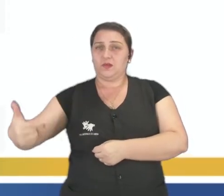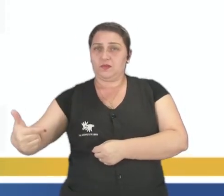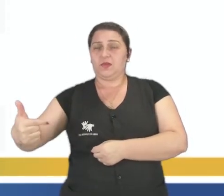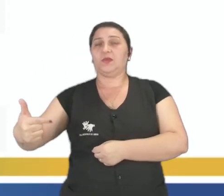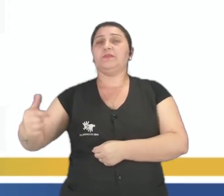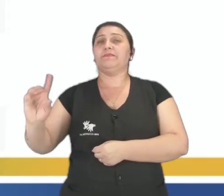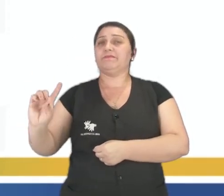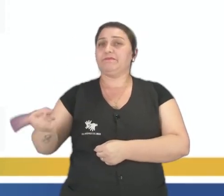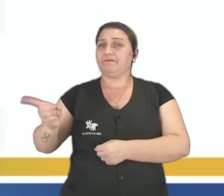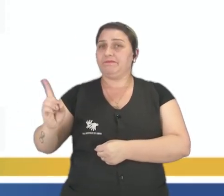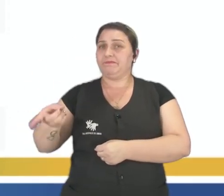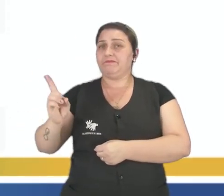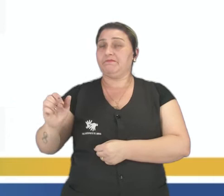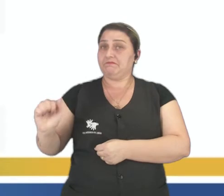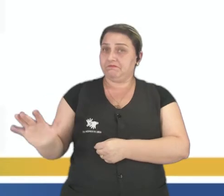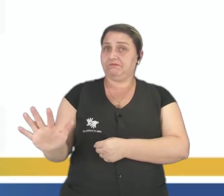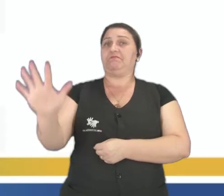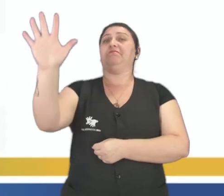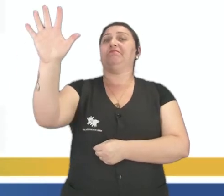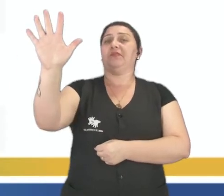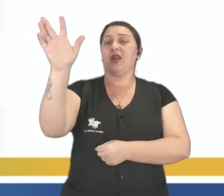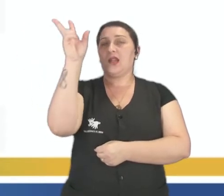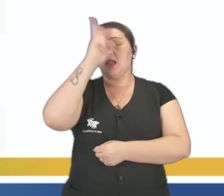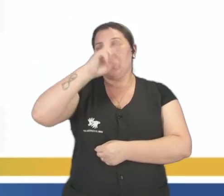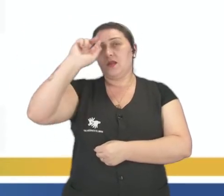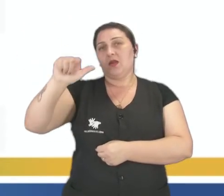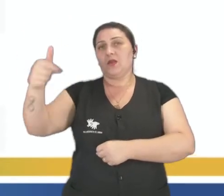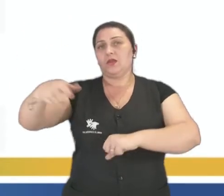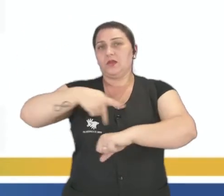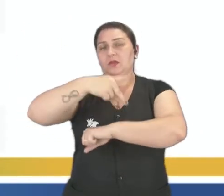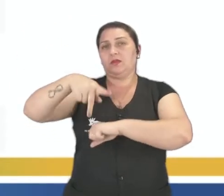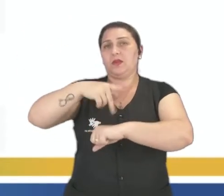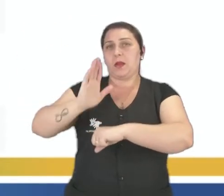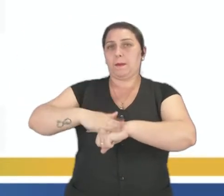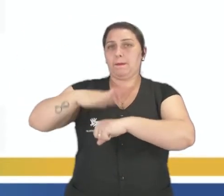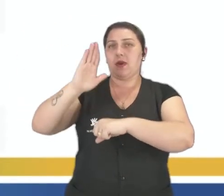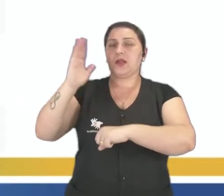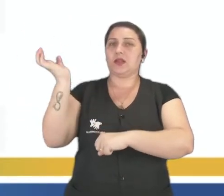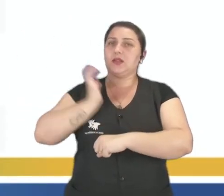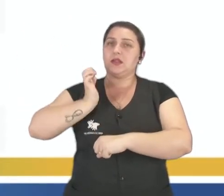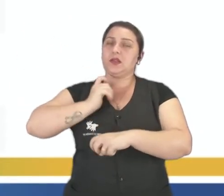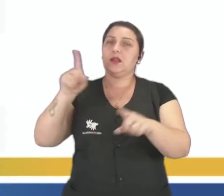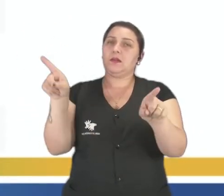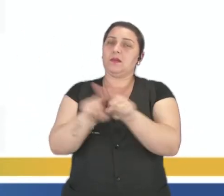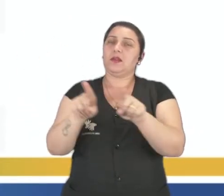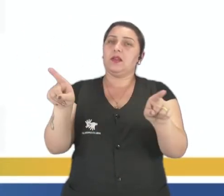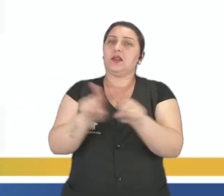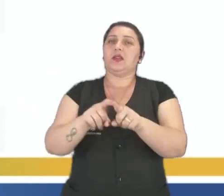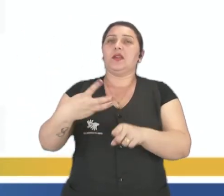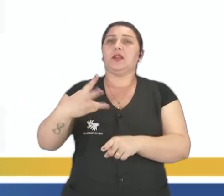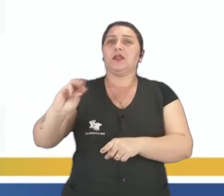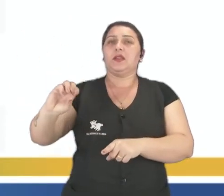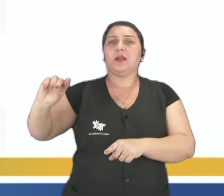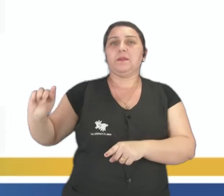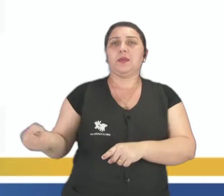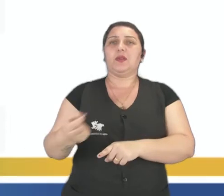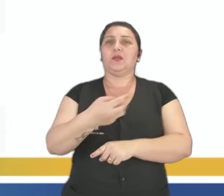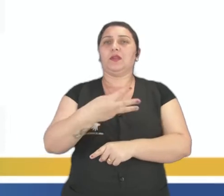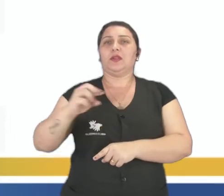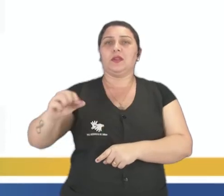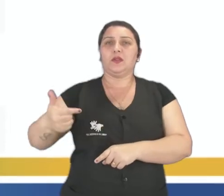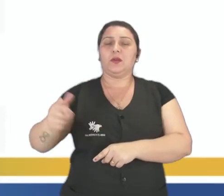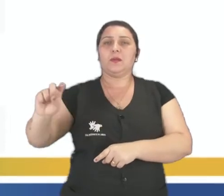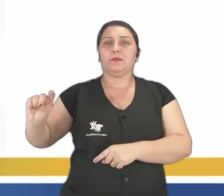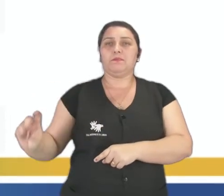64.992 dólares, muito alto. Lembrando que em outros países mais ricos também chega na casa de 30 mil, 32. Então